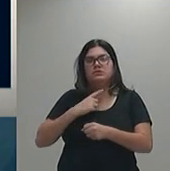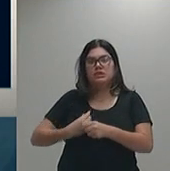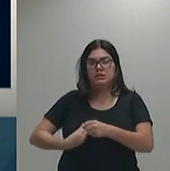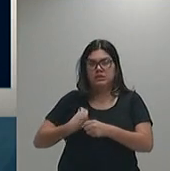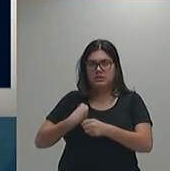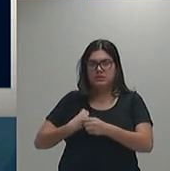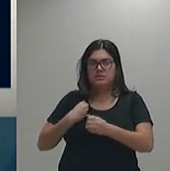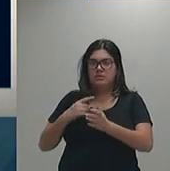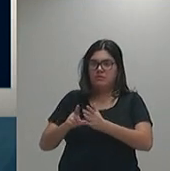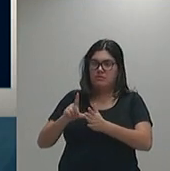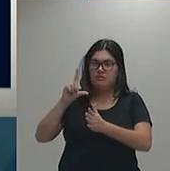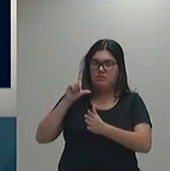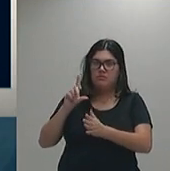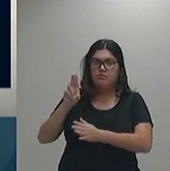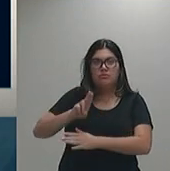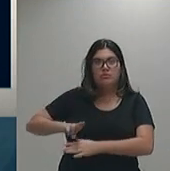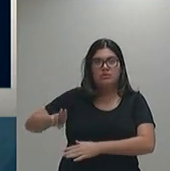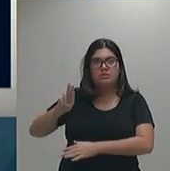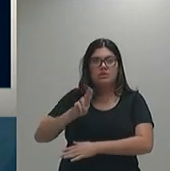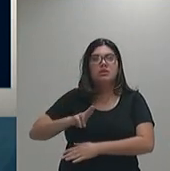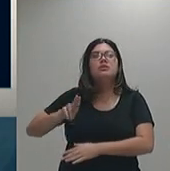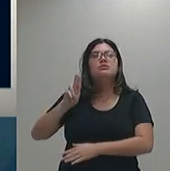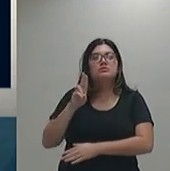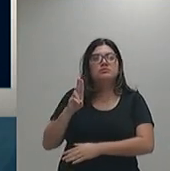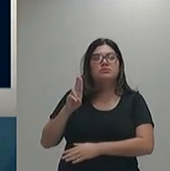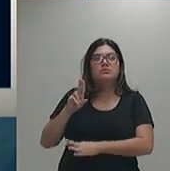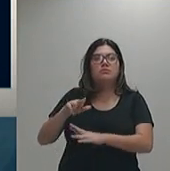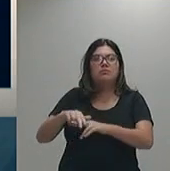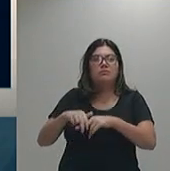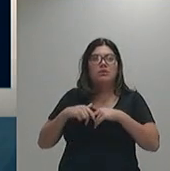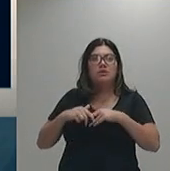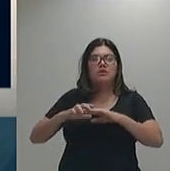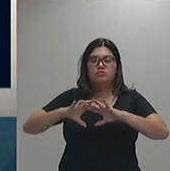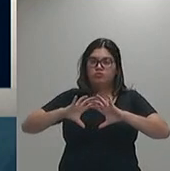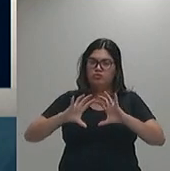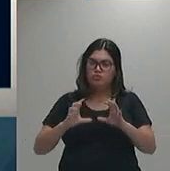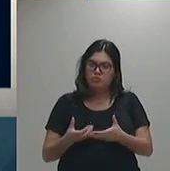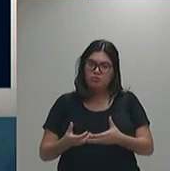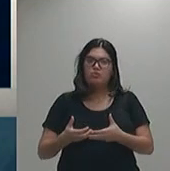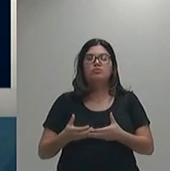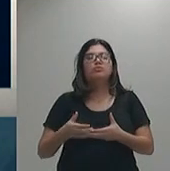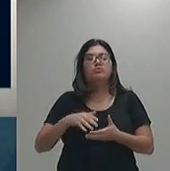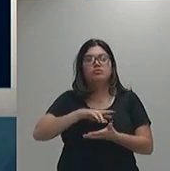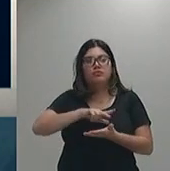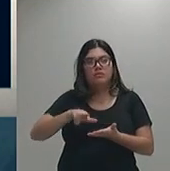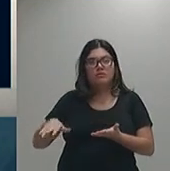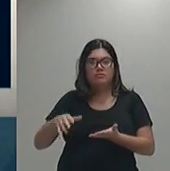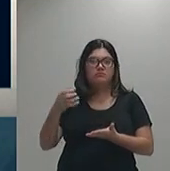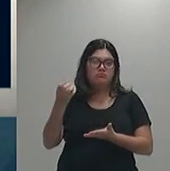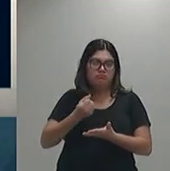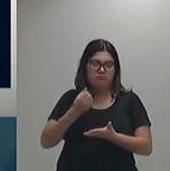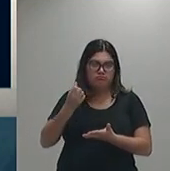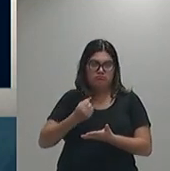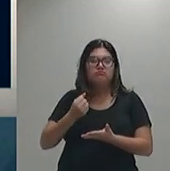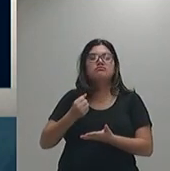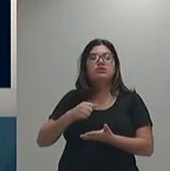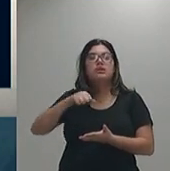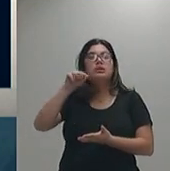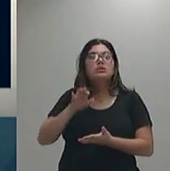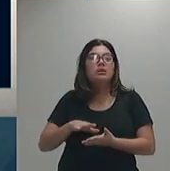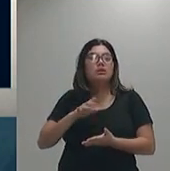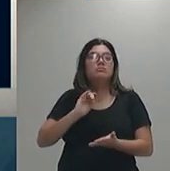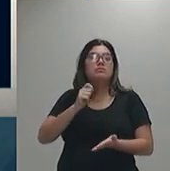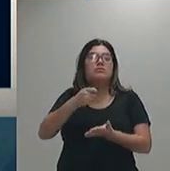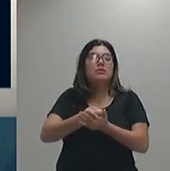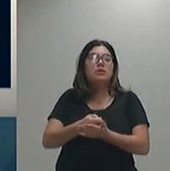Realizado a luz de uma determinada coletividade de beneficiários Quem deve arcar com esse ônibus o